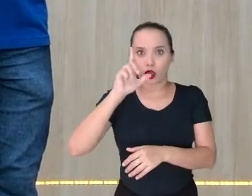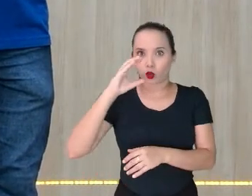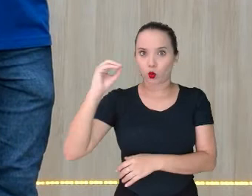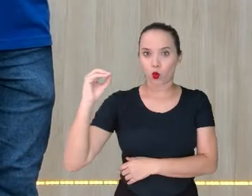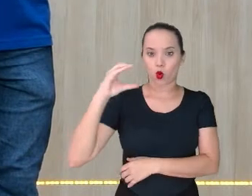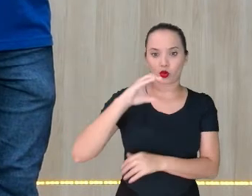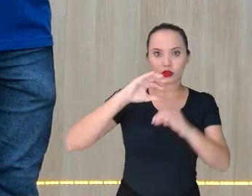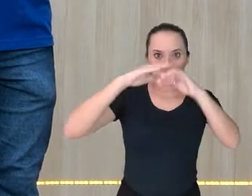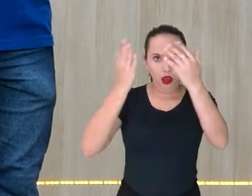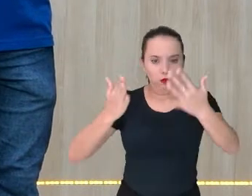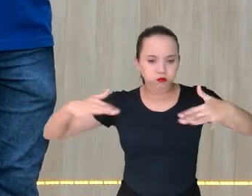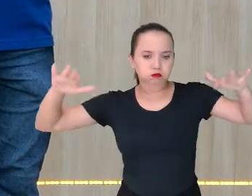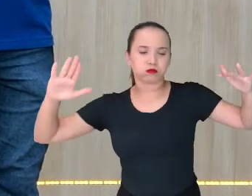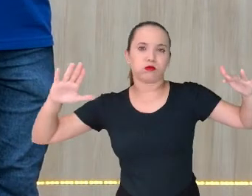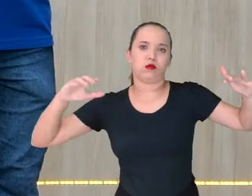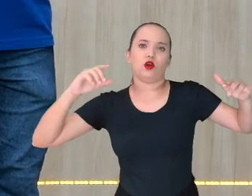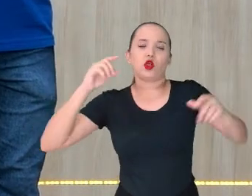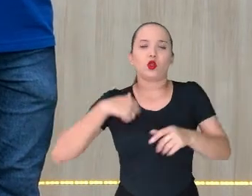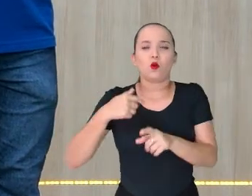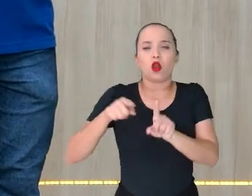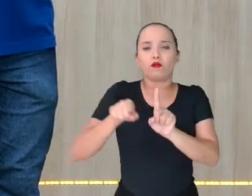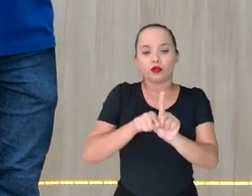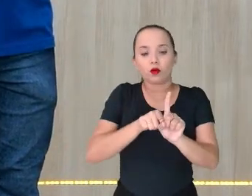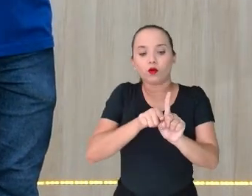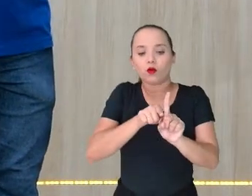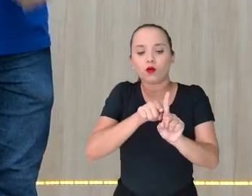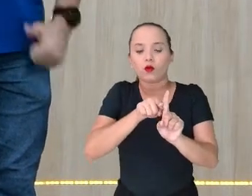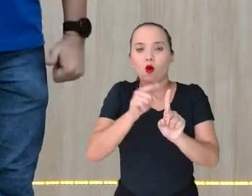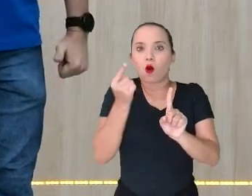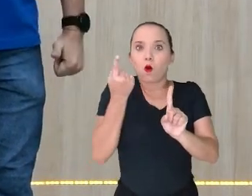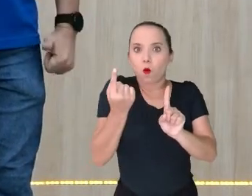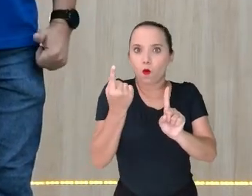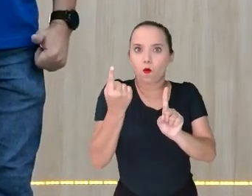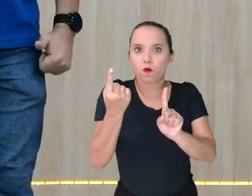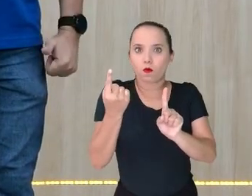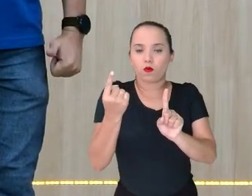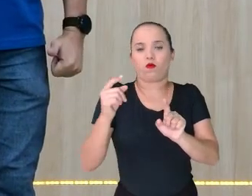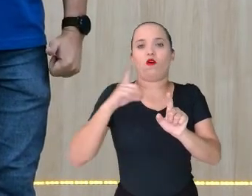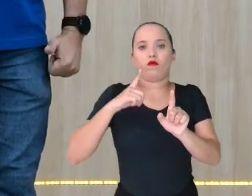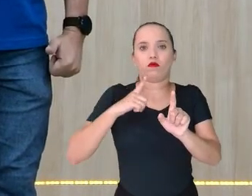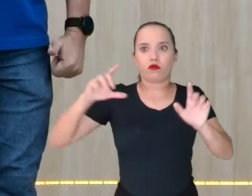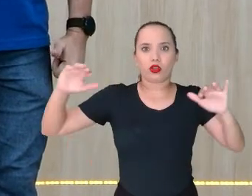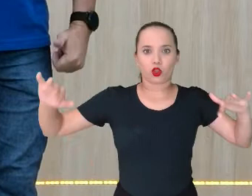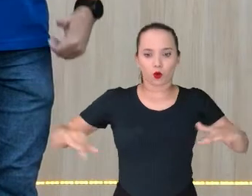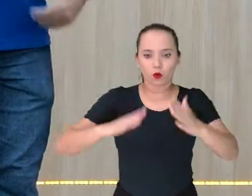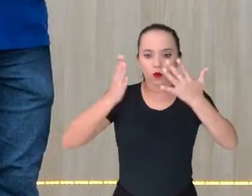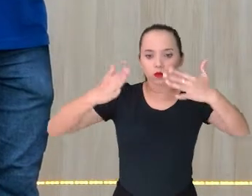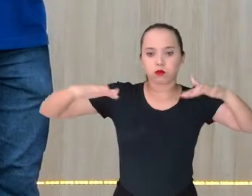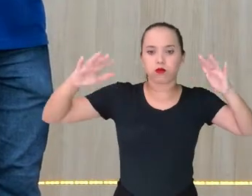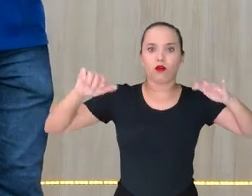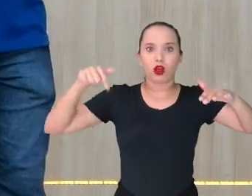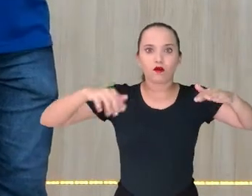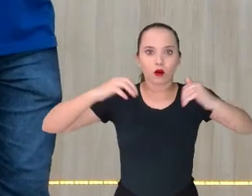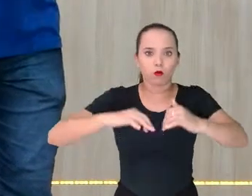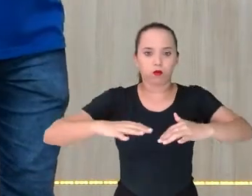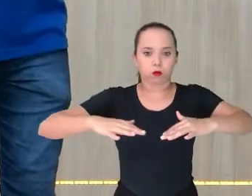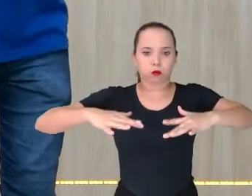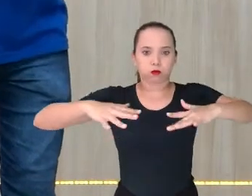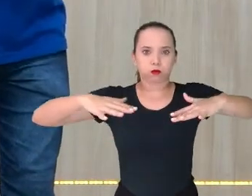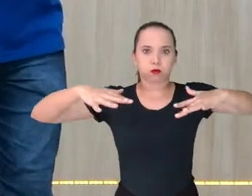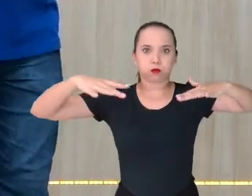ter um derretimento na geleira, um aumento, não é, da água do mar e, consequentemente, o quê?